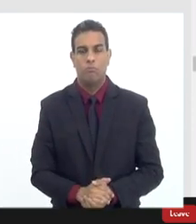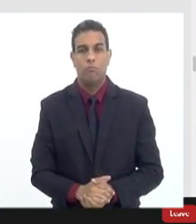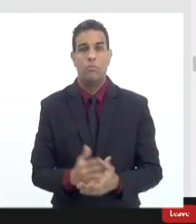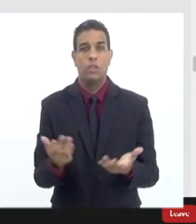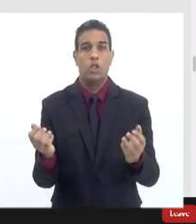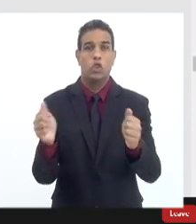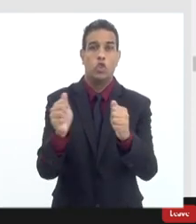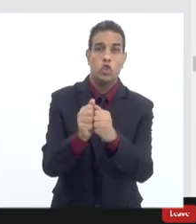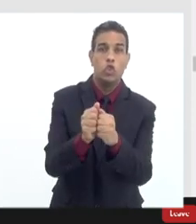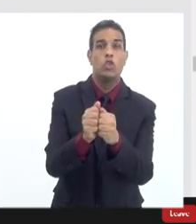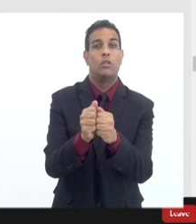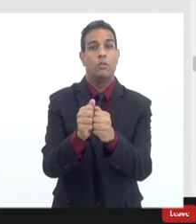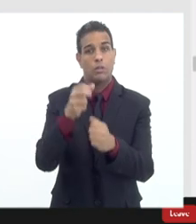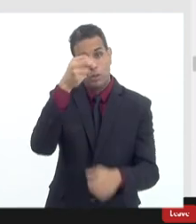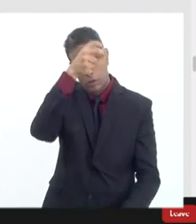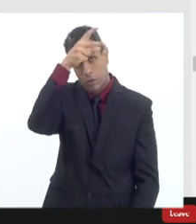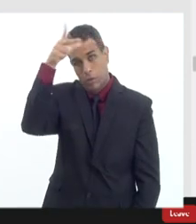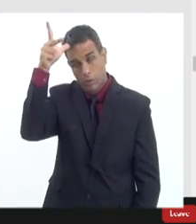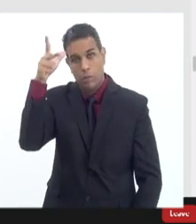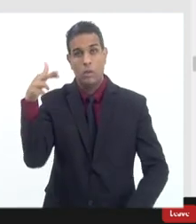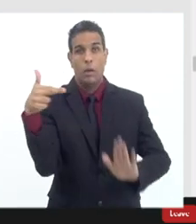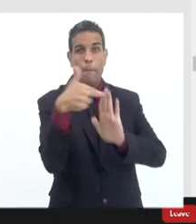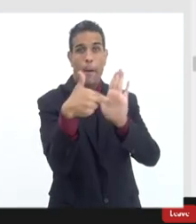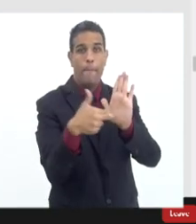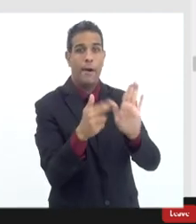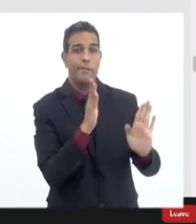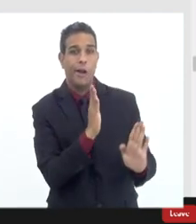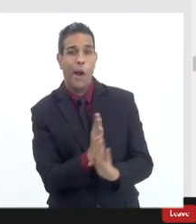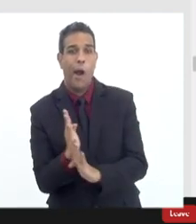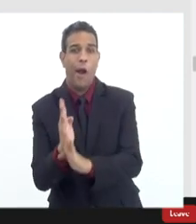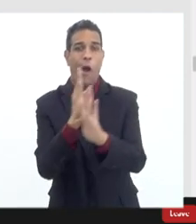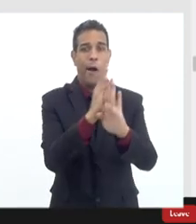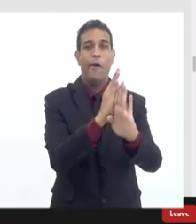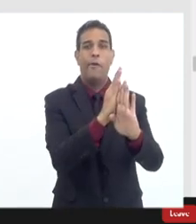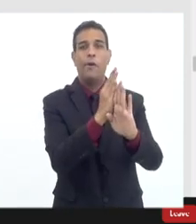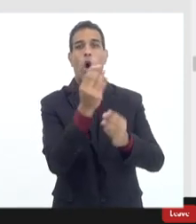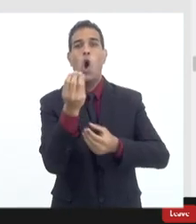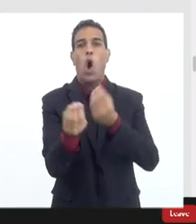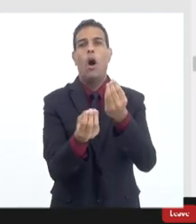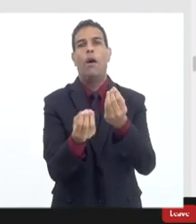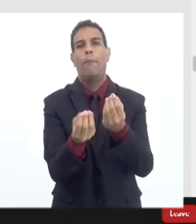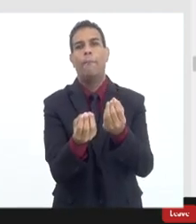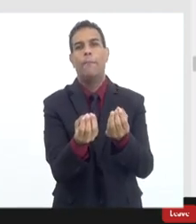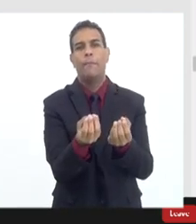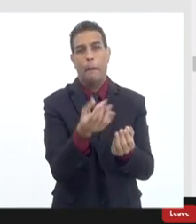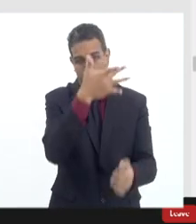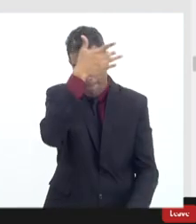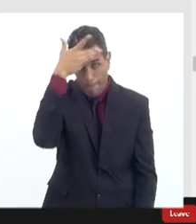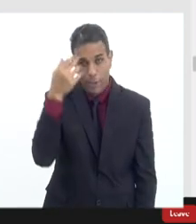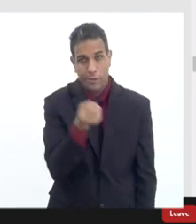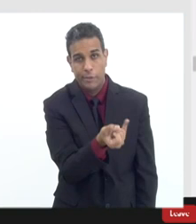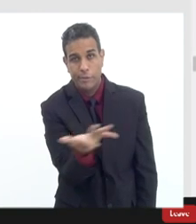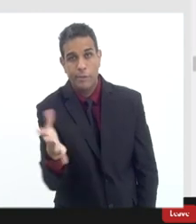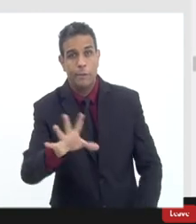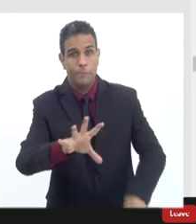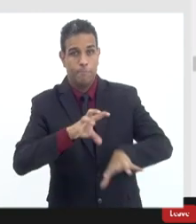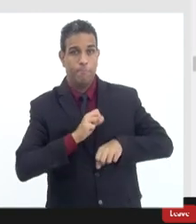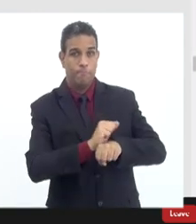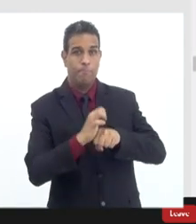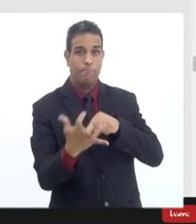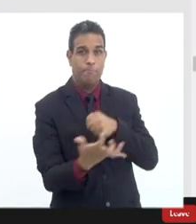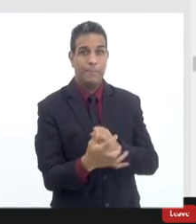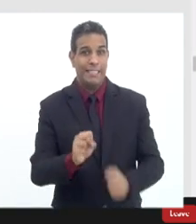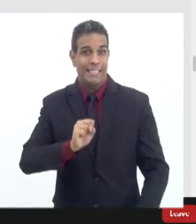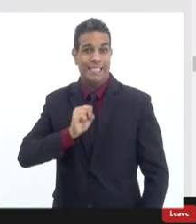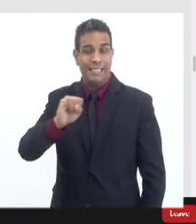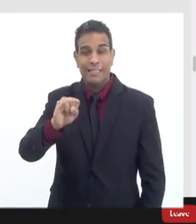junto aos municípios para estabelecer protocolos de rastreamento em conjunto com os municípios, para que haja política de testagem e, caso